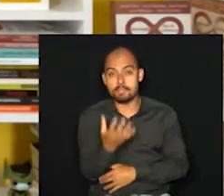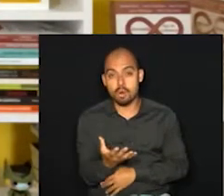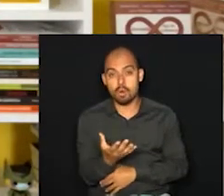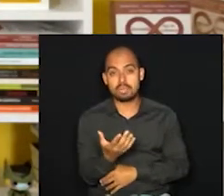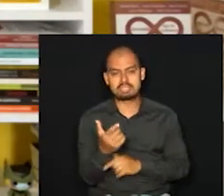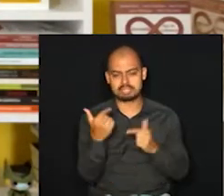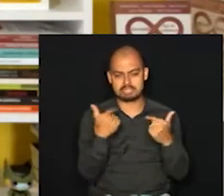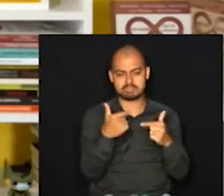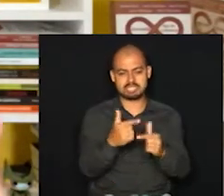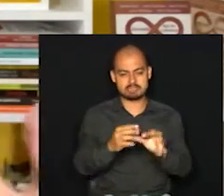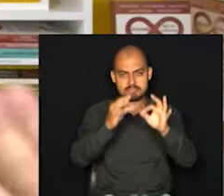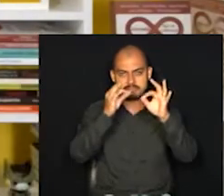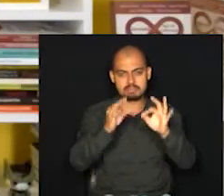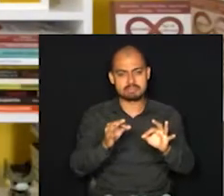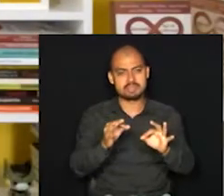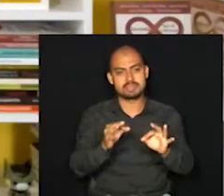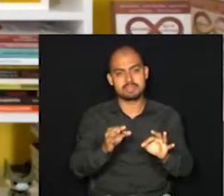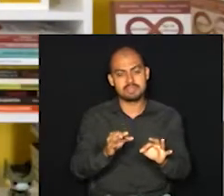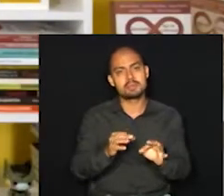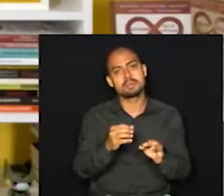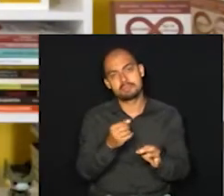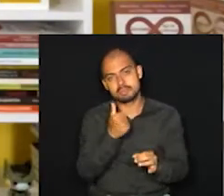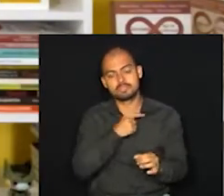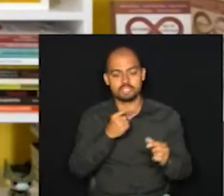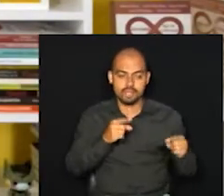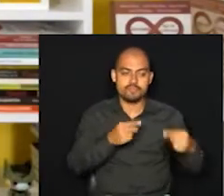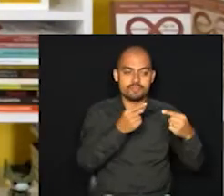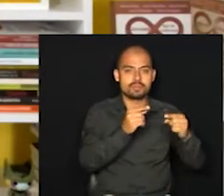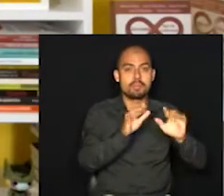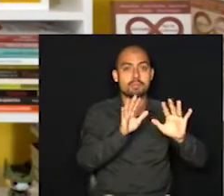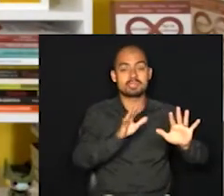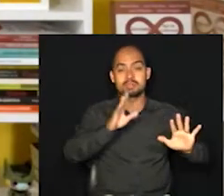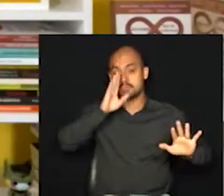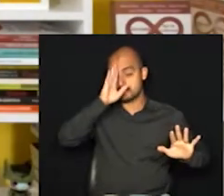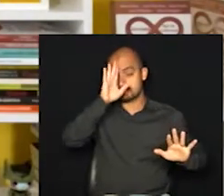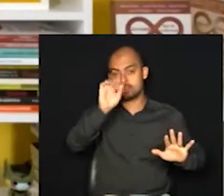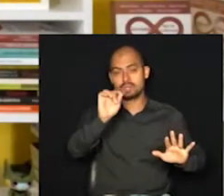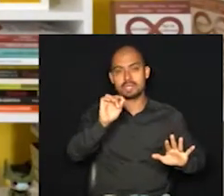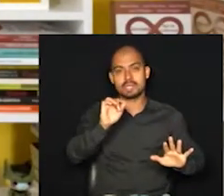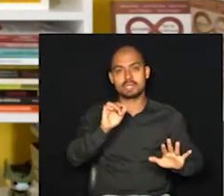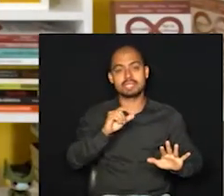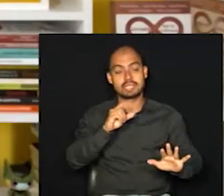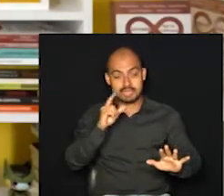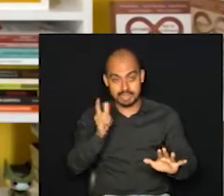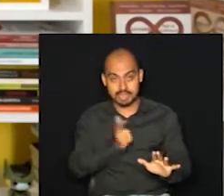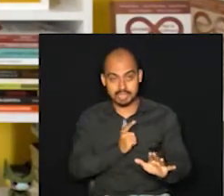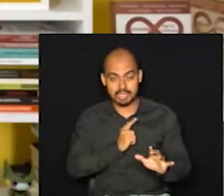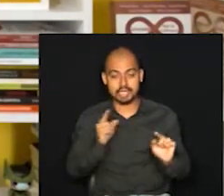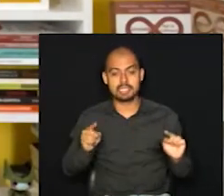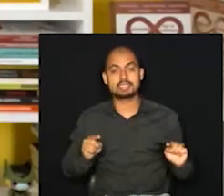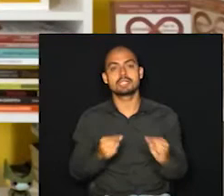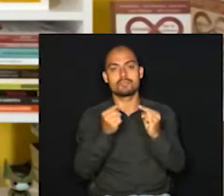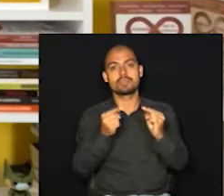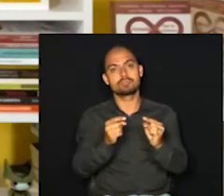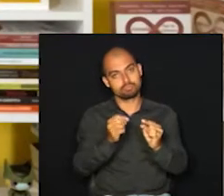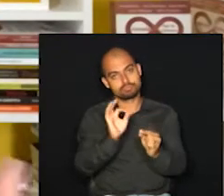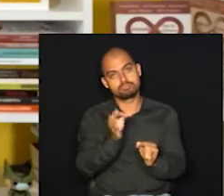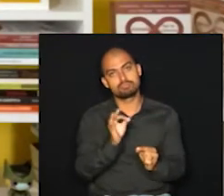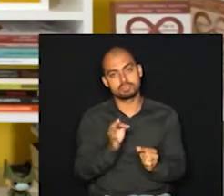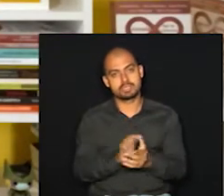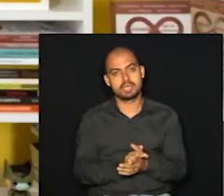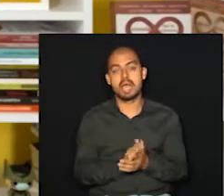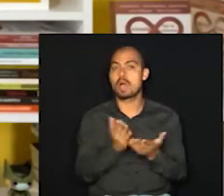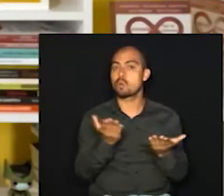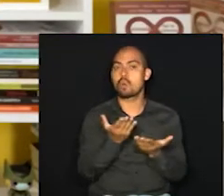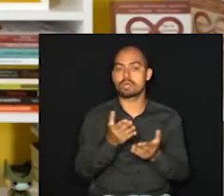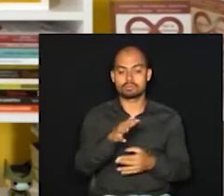estar engajadas, mesmo que tenham desafios, mas principalmente porque há desafios, porque existem desafios. Então, como